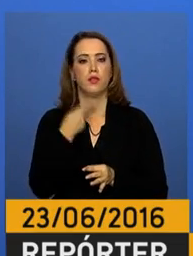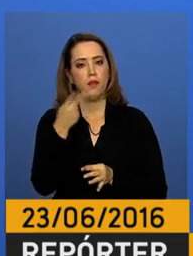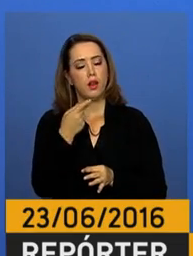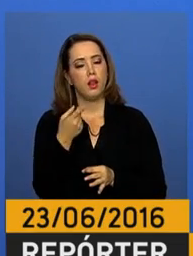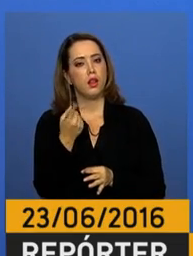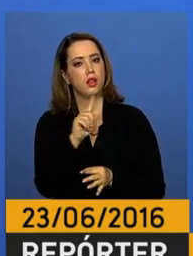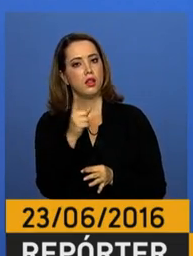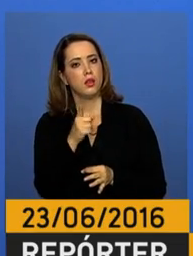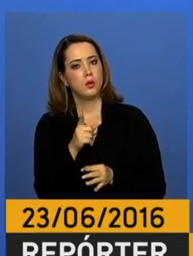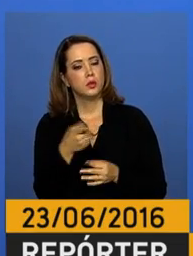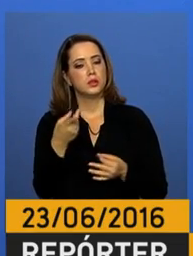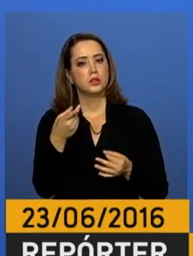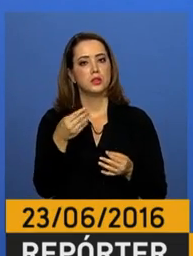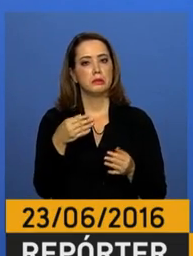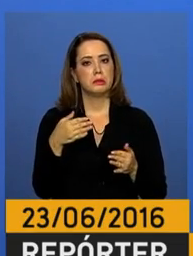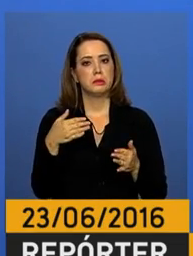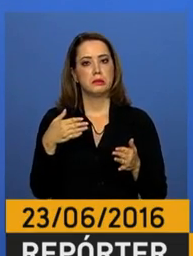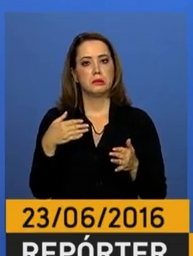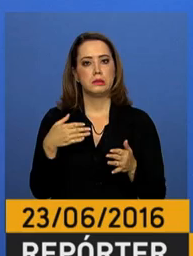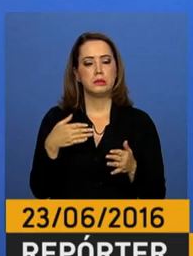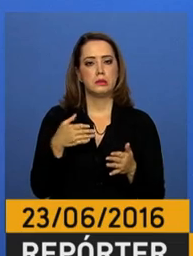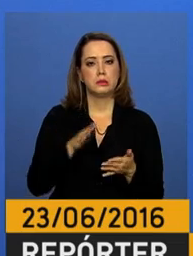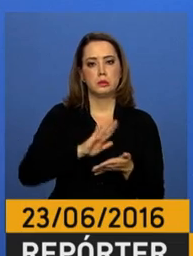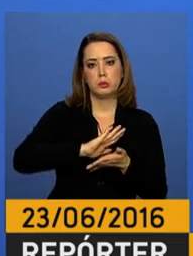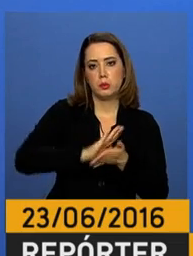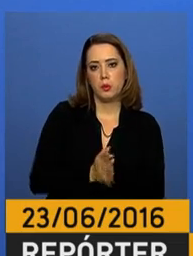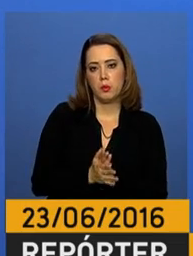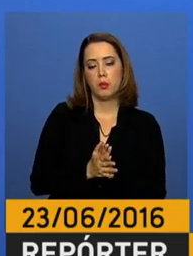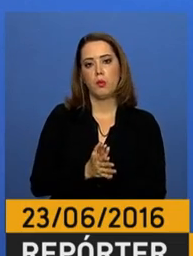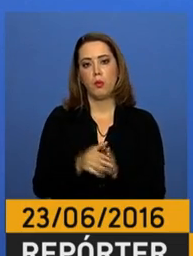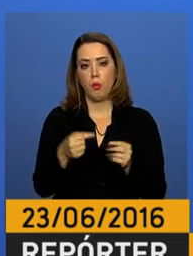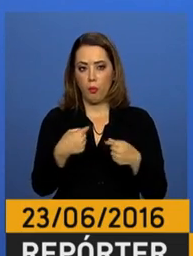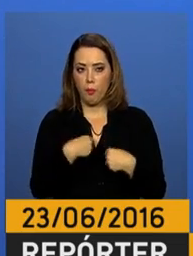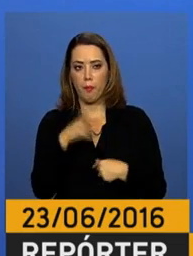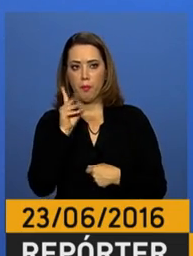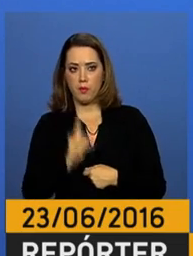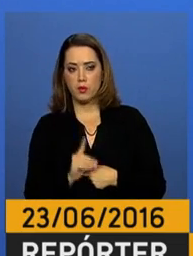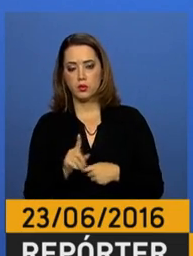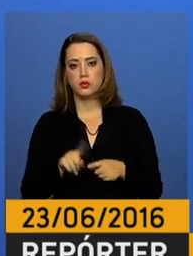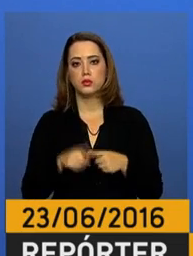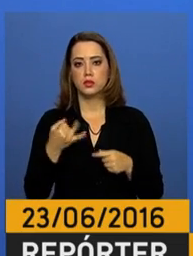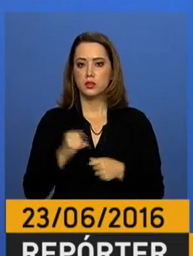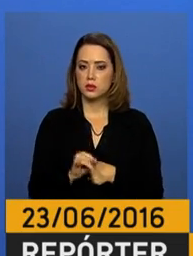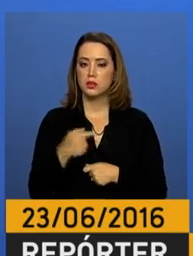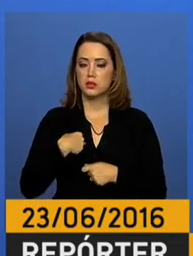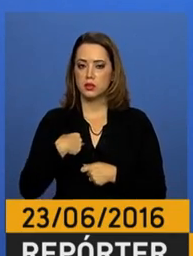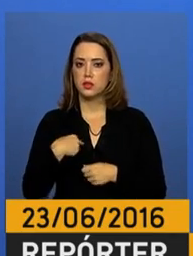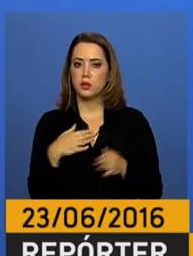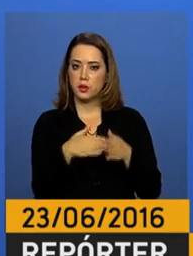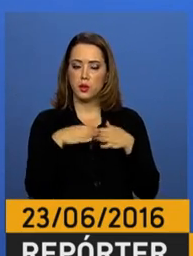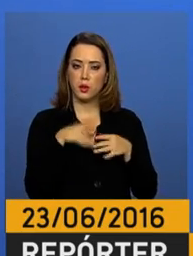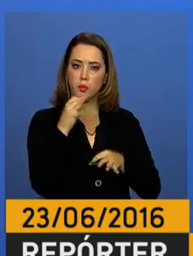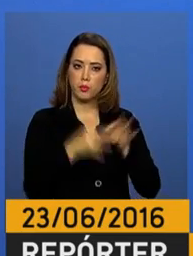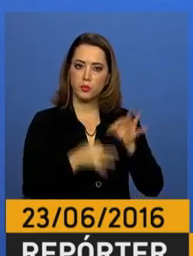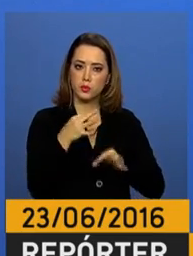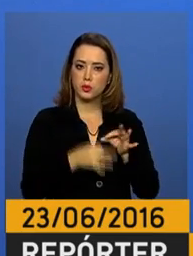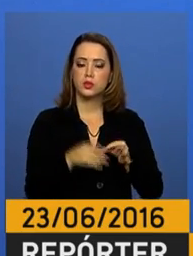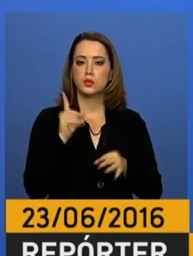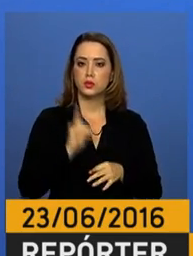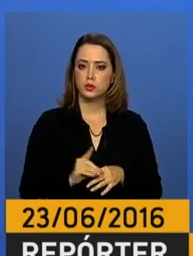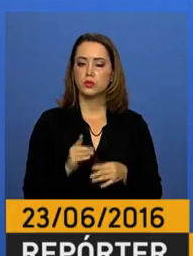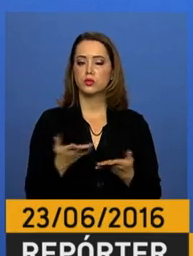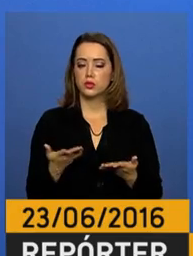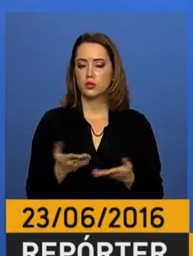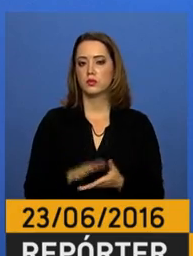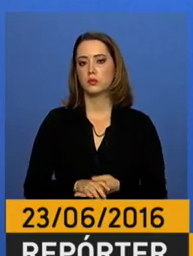o o desfrute dos meus direitos quando eu pleite eu terei a cobertura do Poder Judiciário vamos saudar